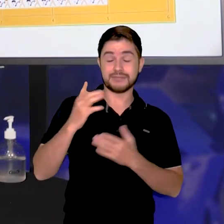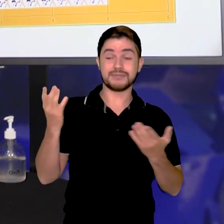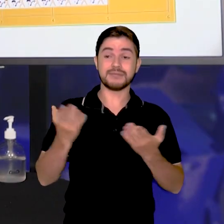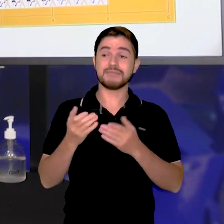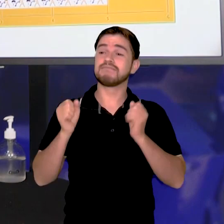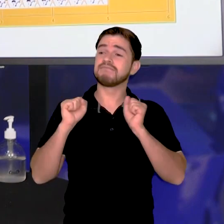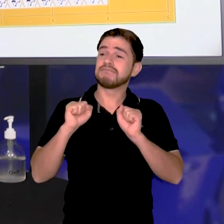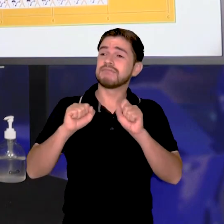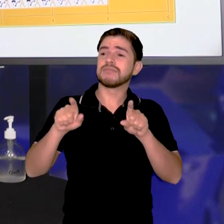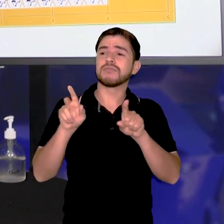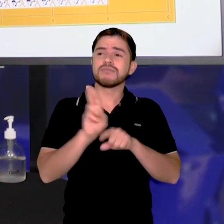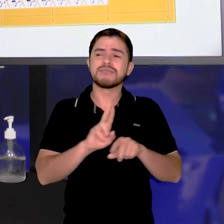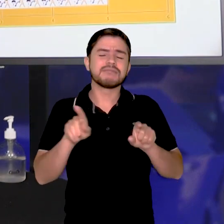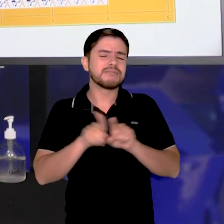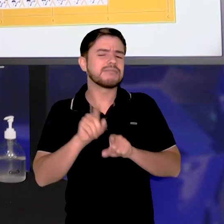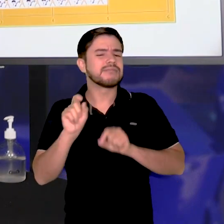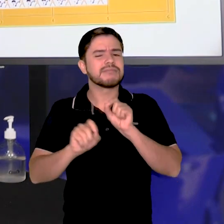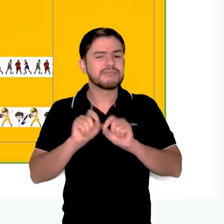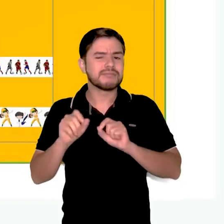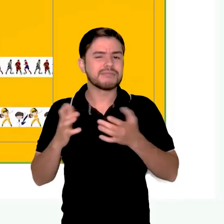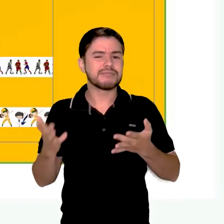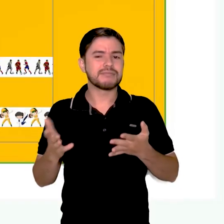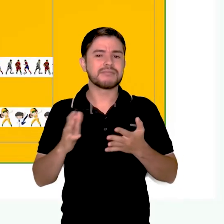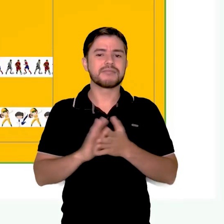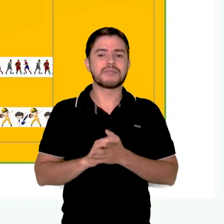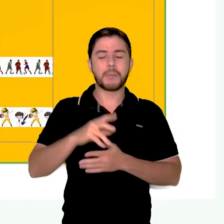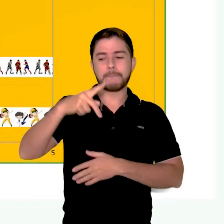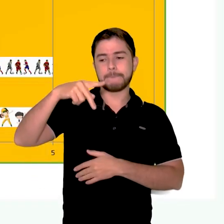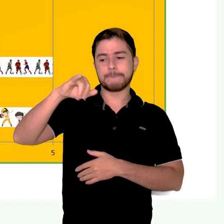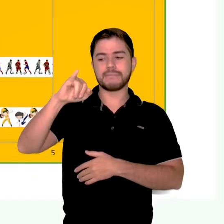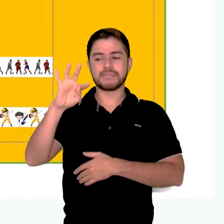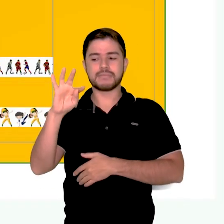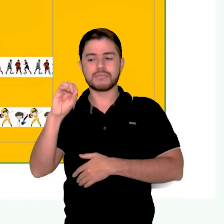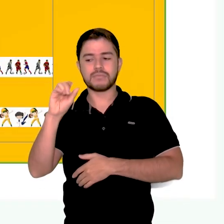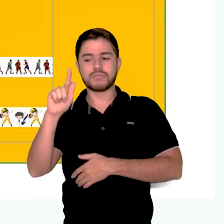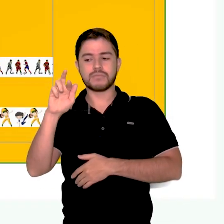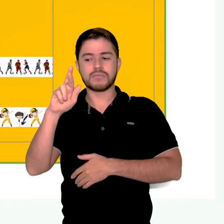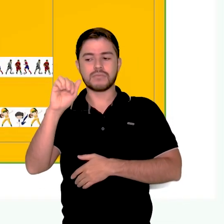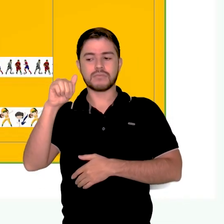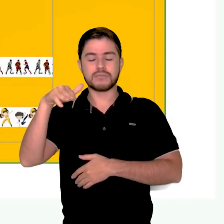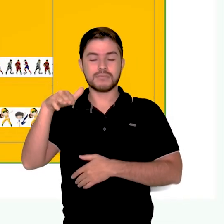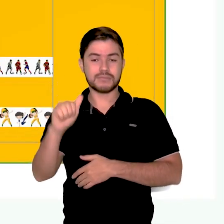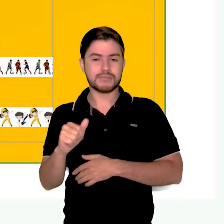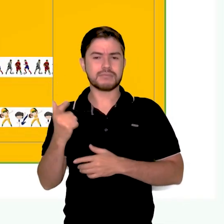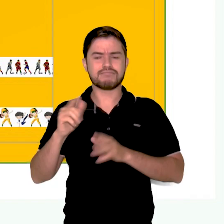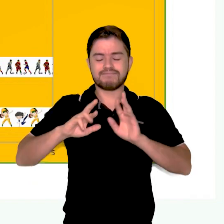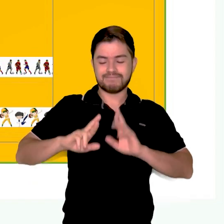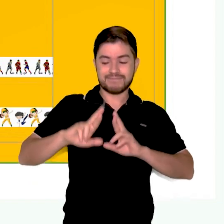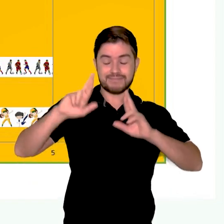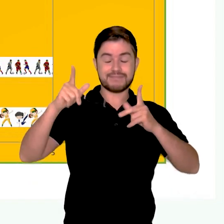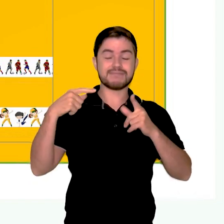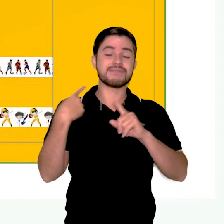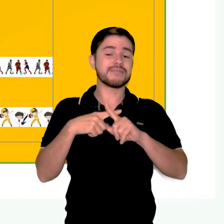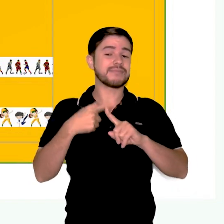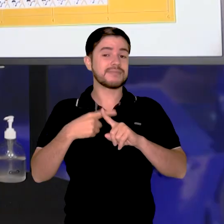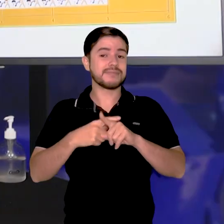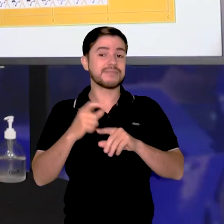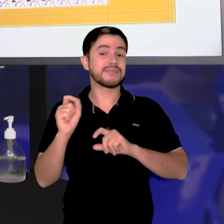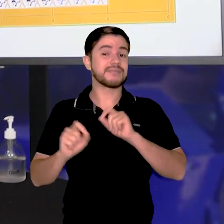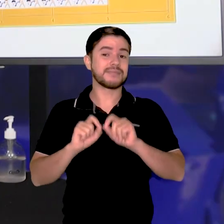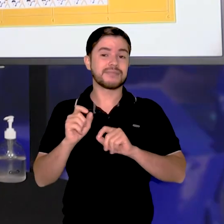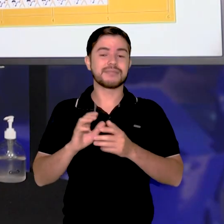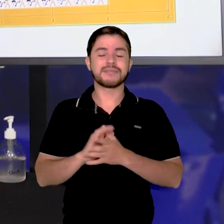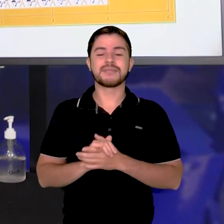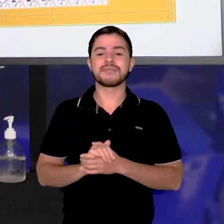que a gente pode utilizar também nessas pesquisas, é o pictograma, tá bom? Esse gráfico aqui se diferencia dos demais porque aqui, pessoal, ao invés de